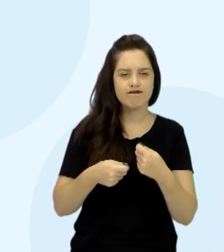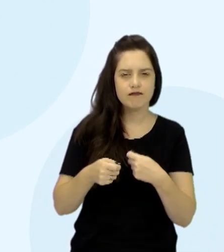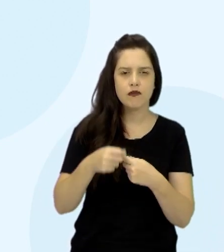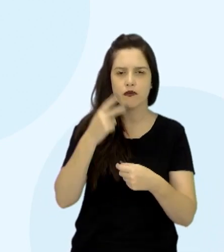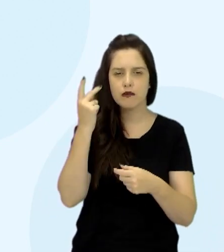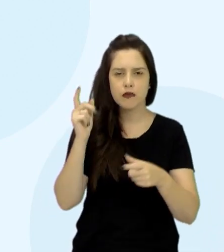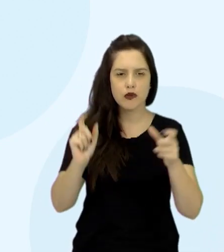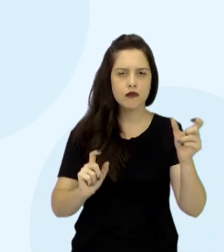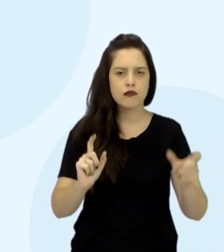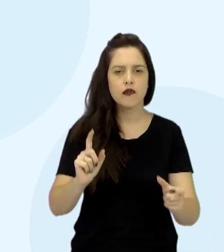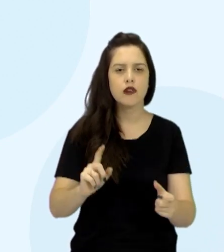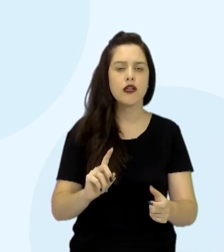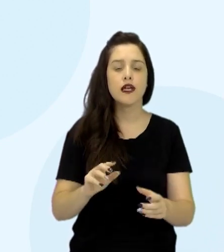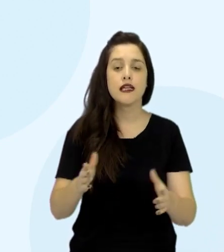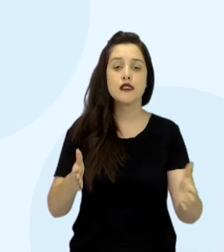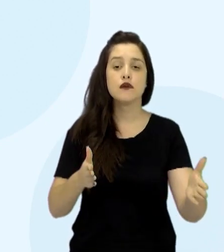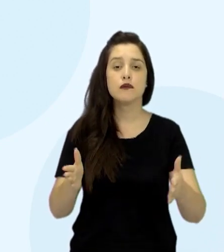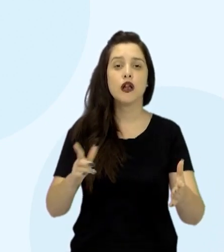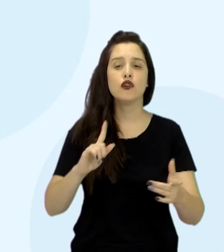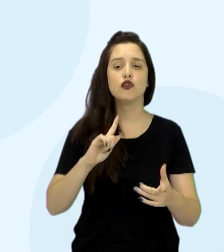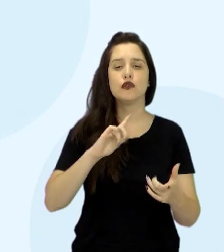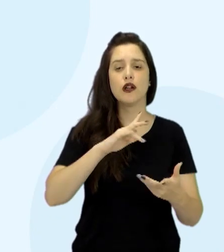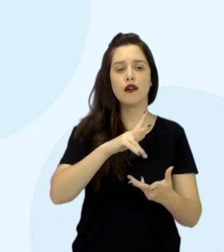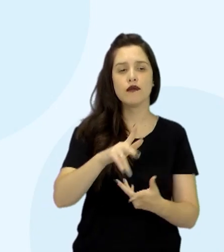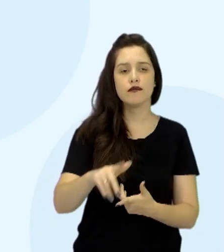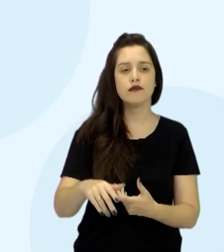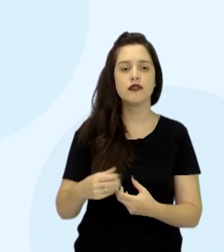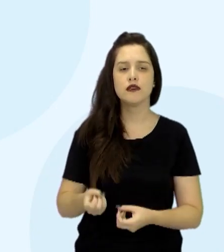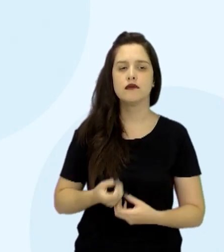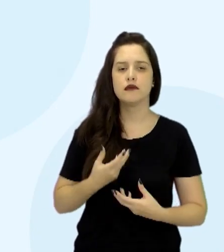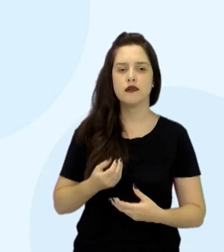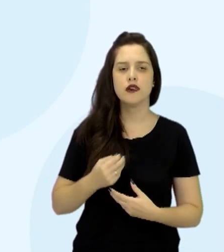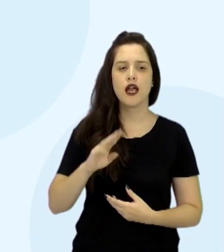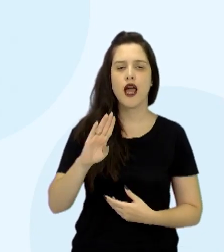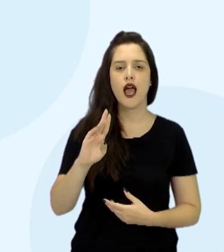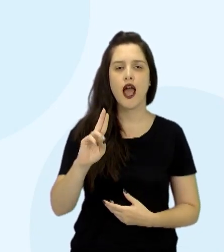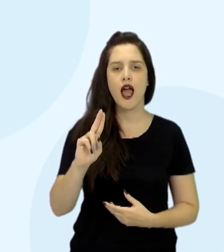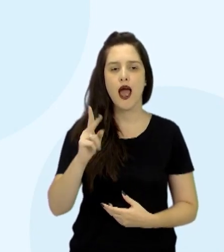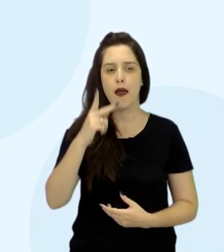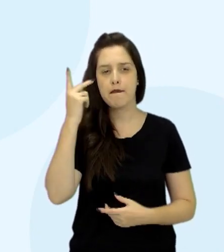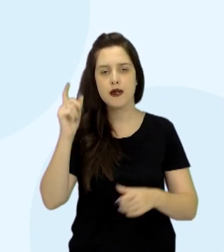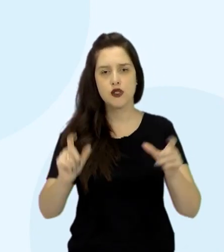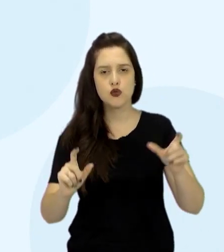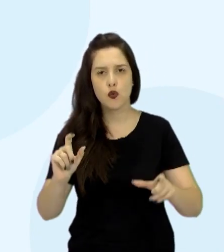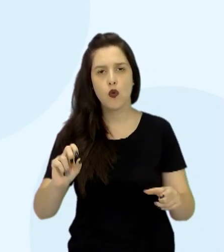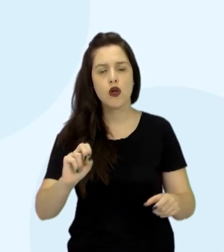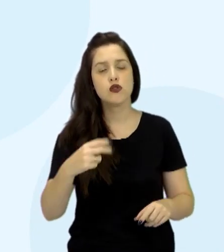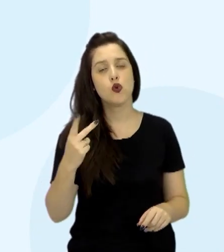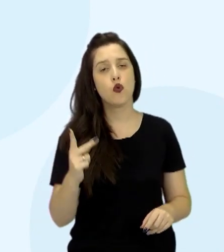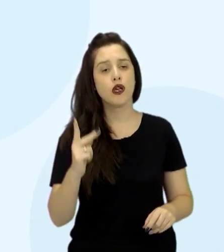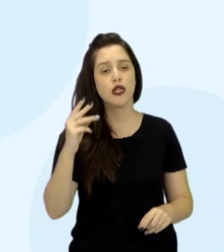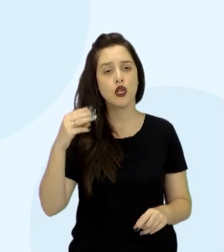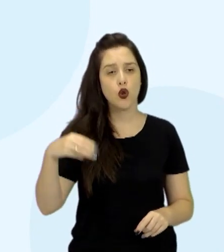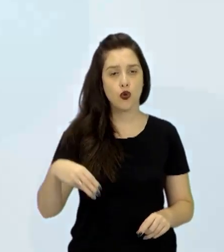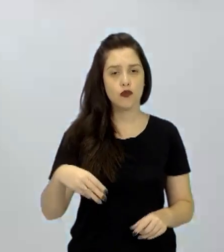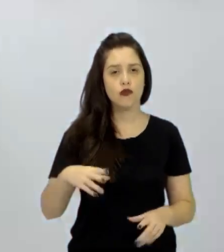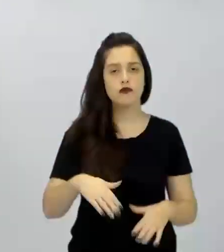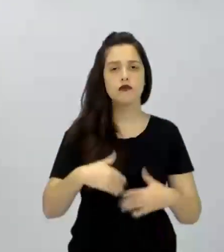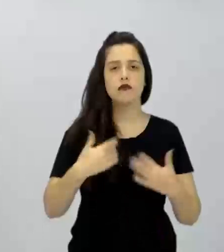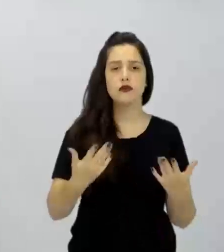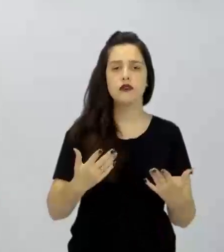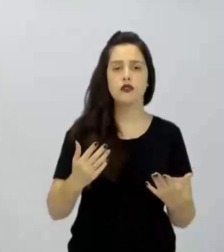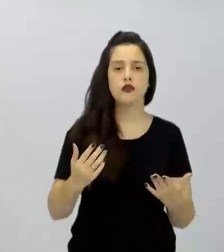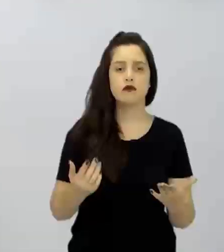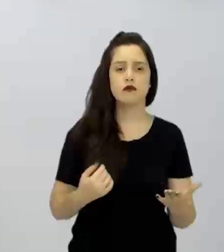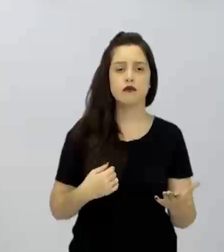população em um determinado espaço geográfico e é expressa em habitantes por quilômetros quadrados. Então, ou seja,